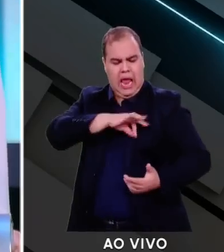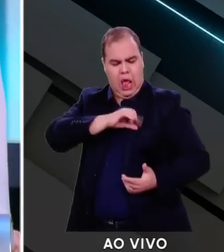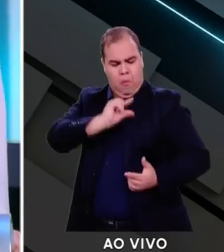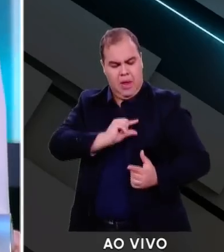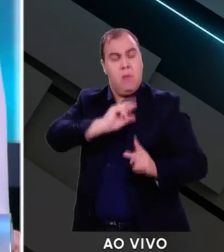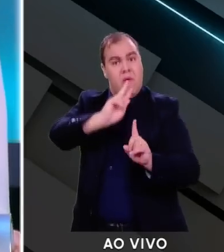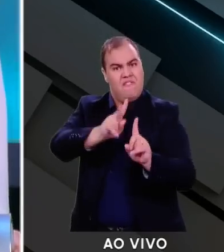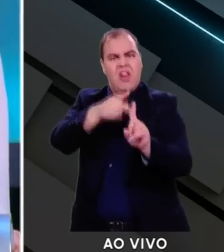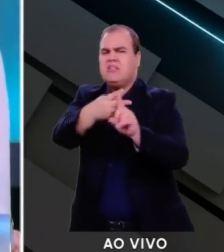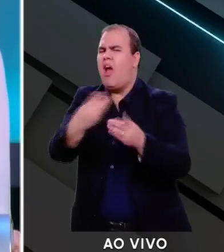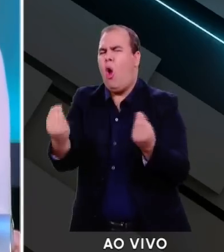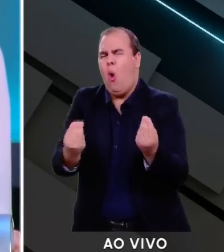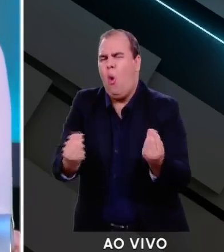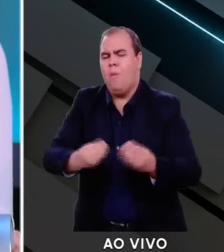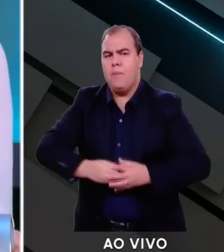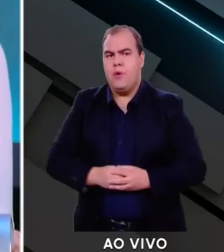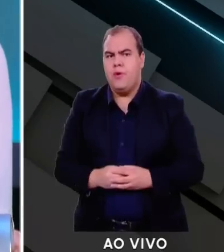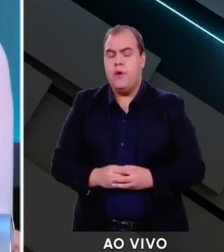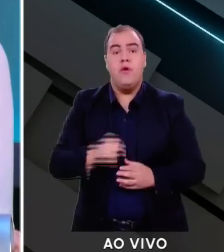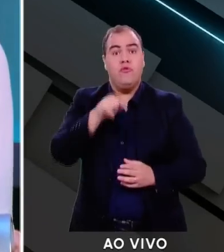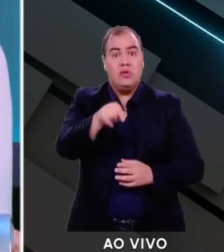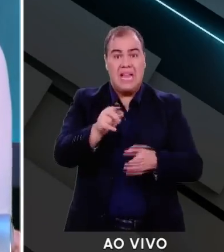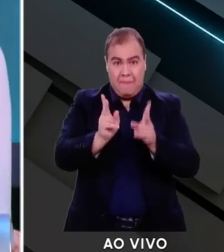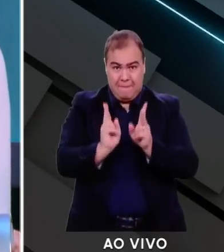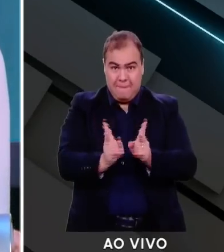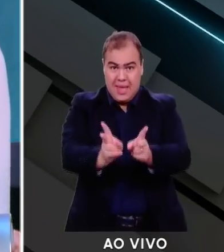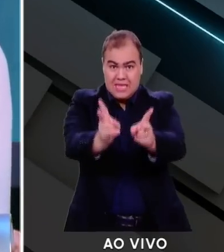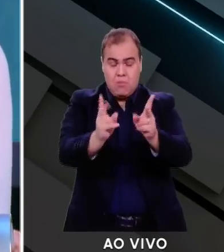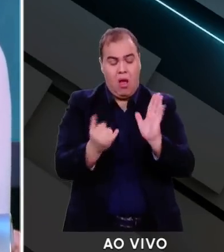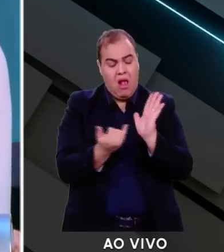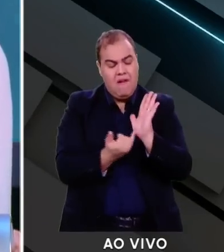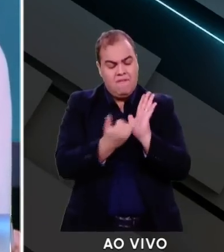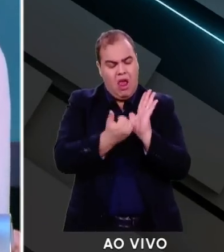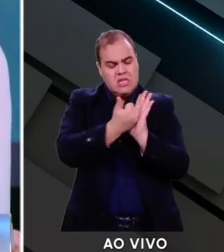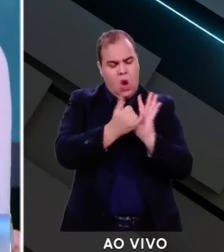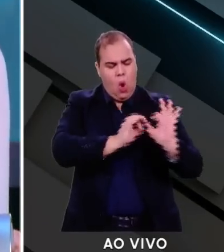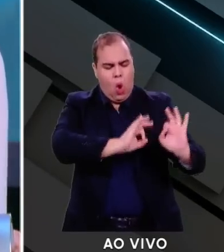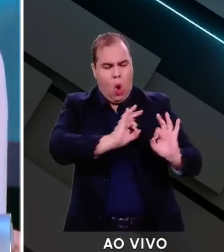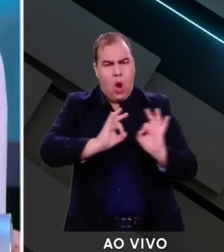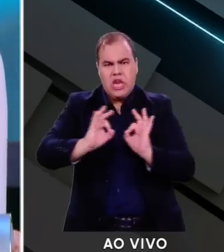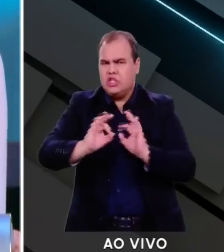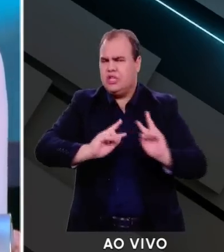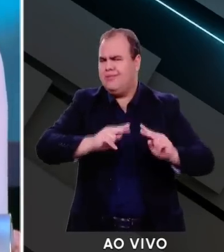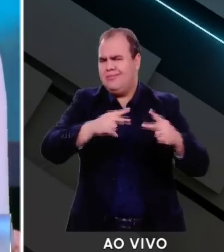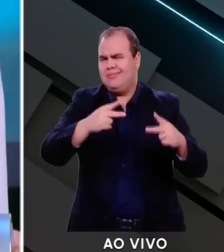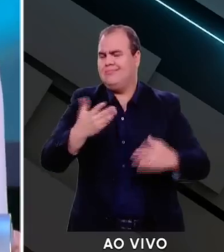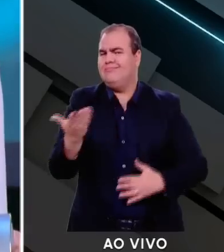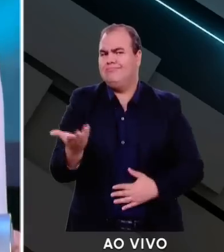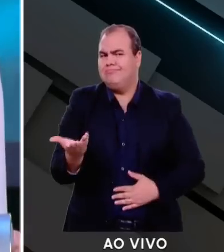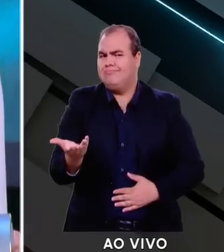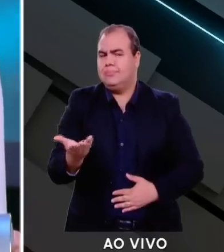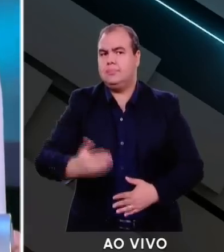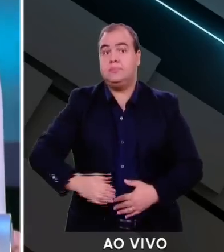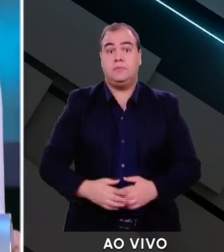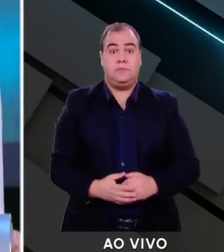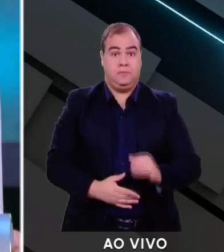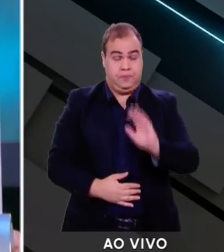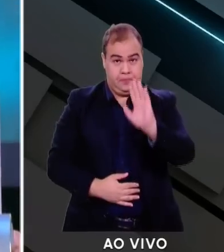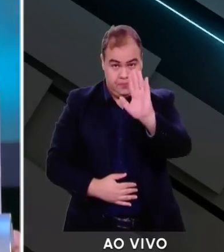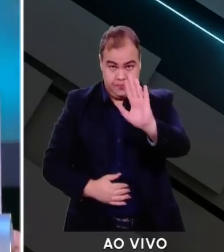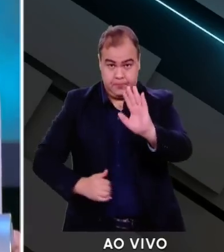se o senhor se compromete a manter o mesmo índice de correção usado atualmente no salário primeiramente